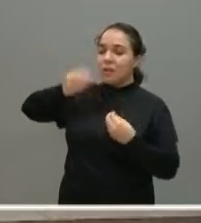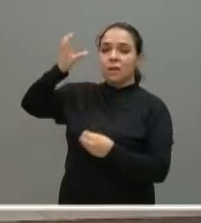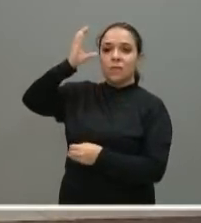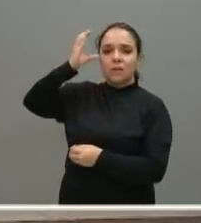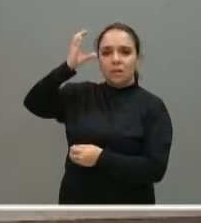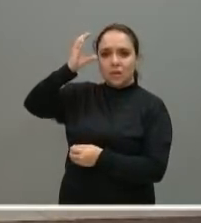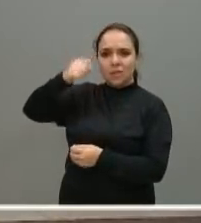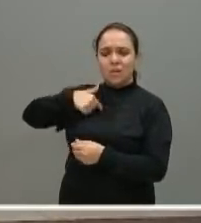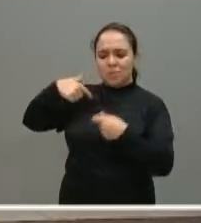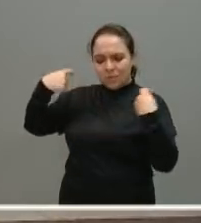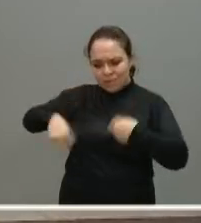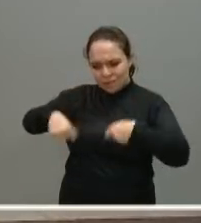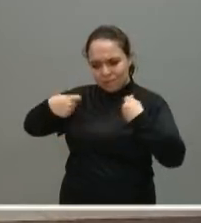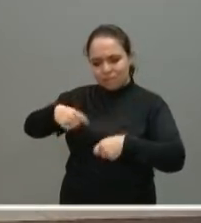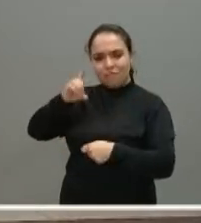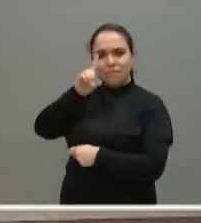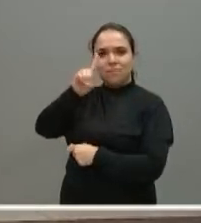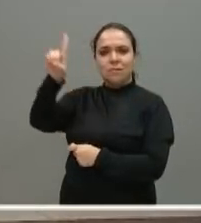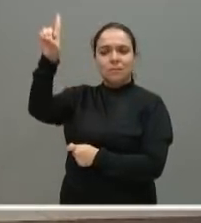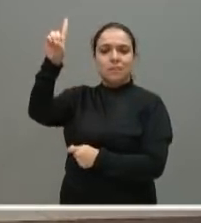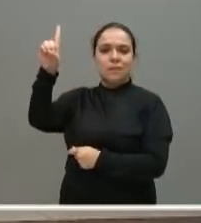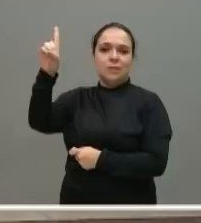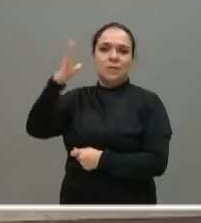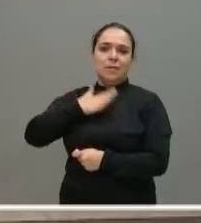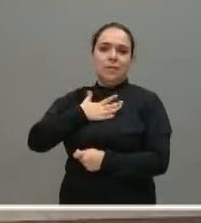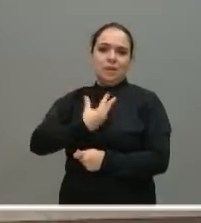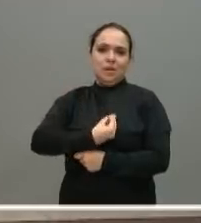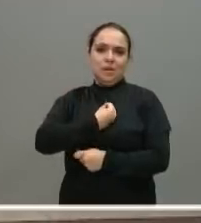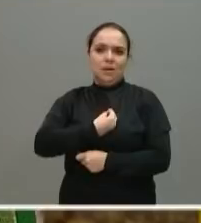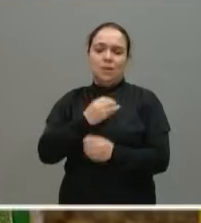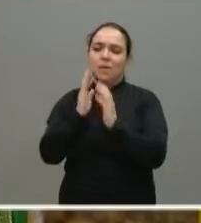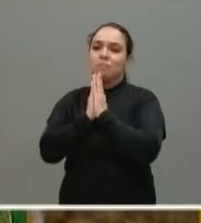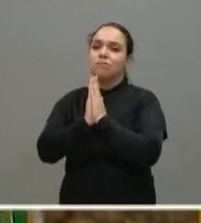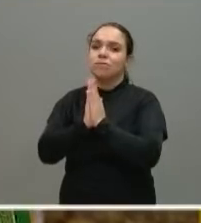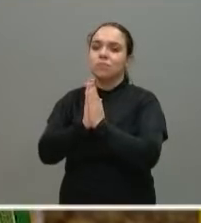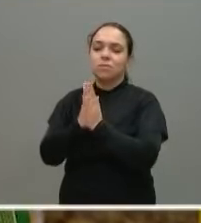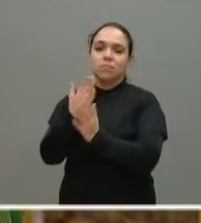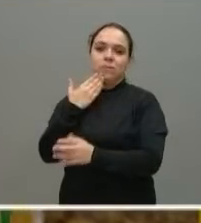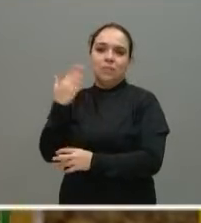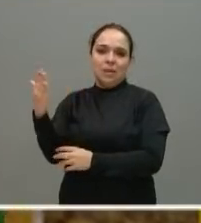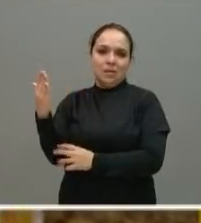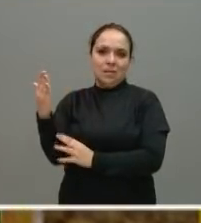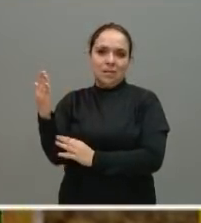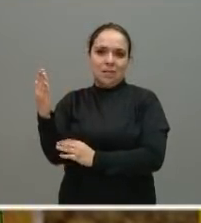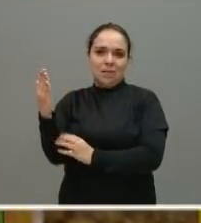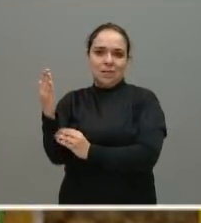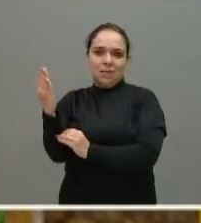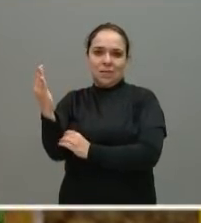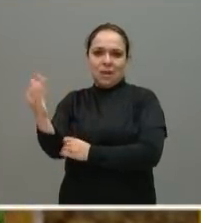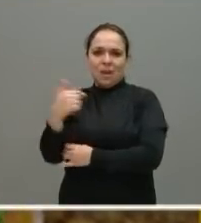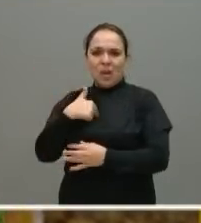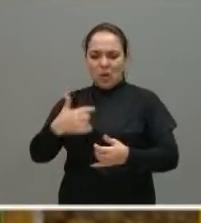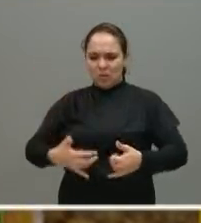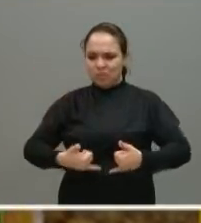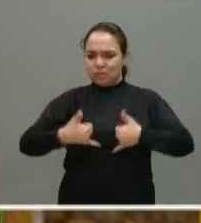eu preciso de ti, por favor, Senhor, tira a soberba,